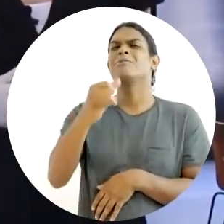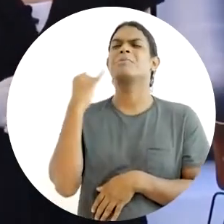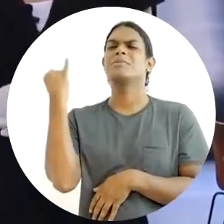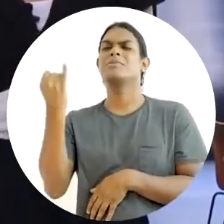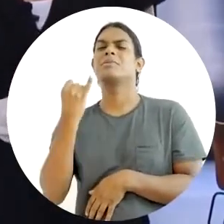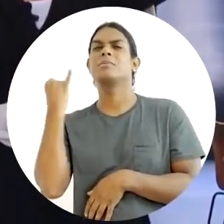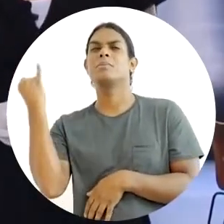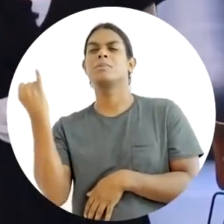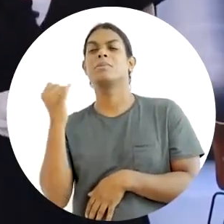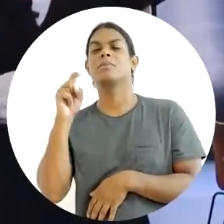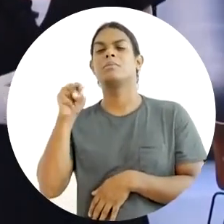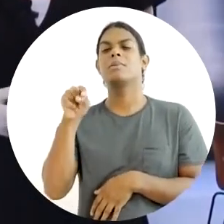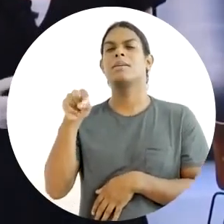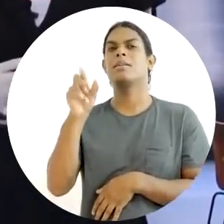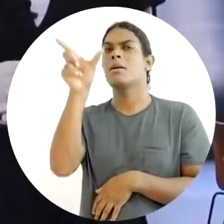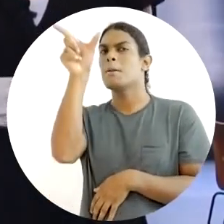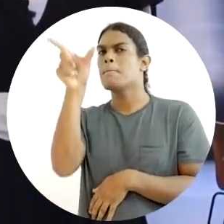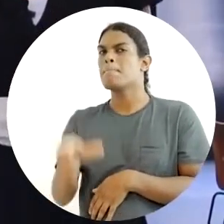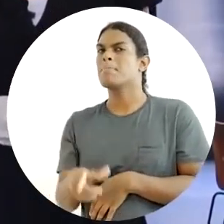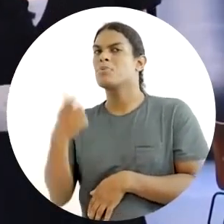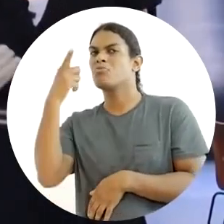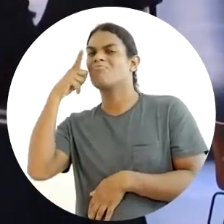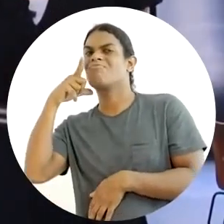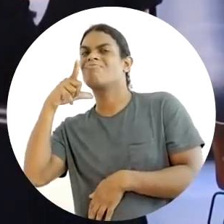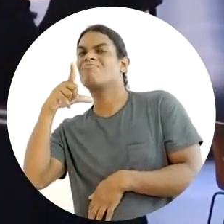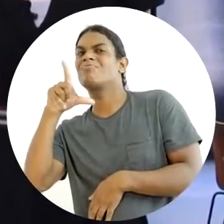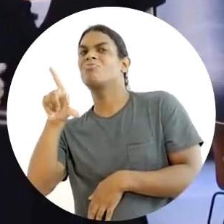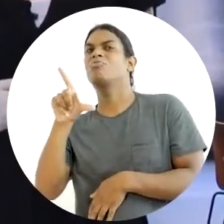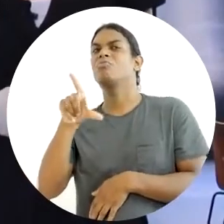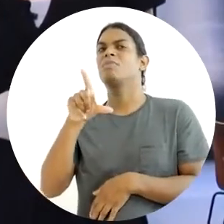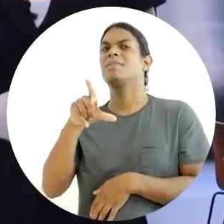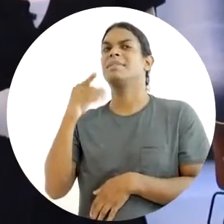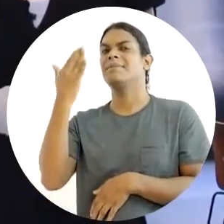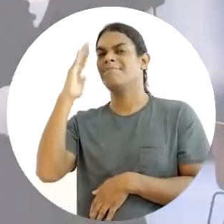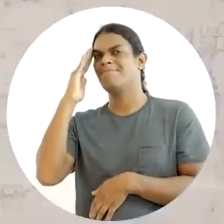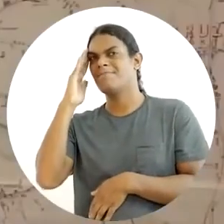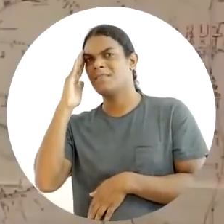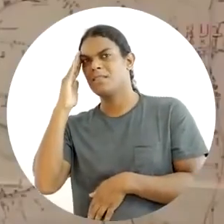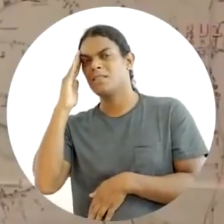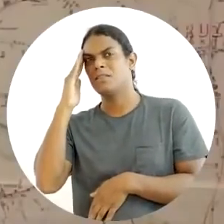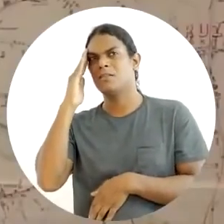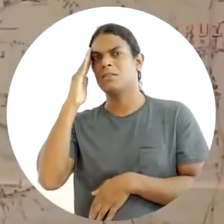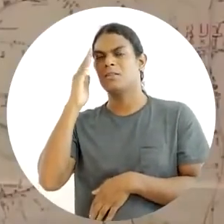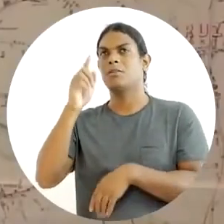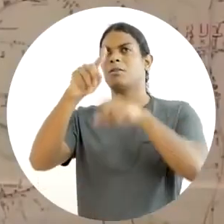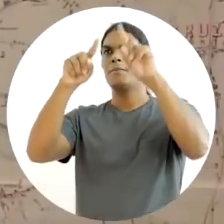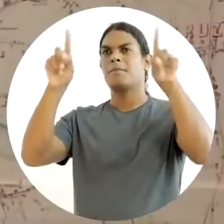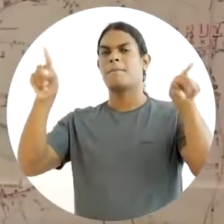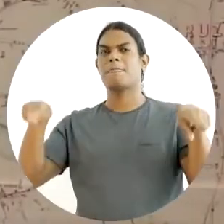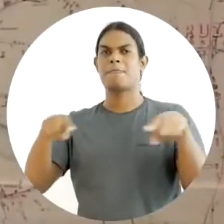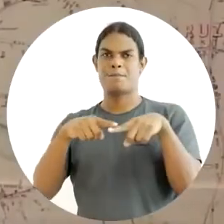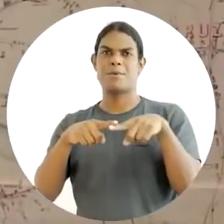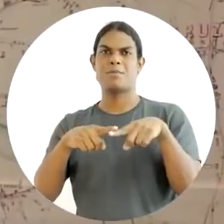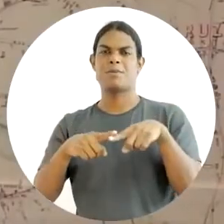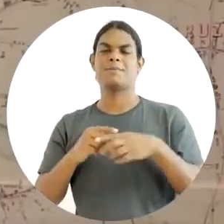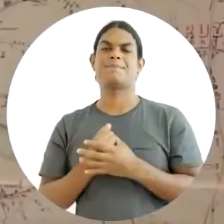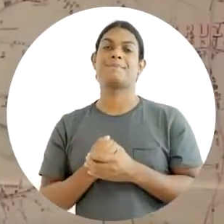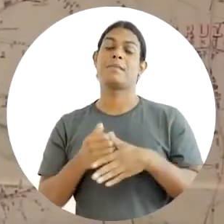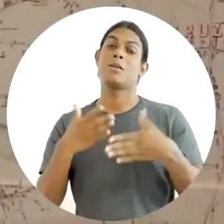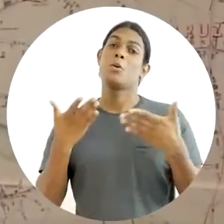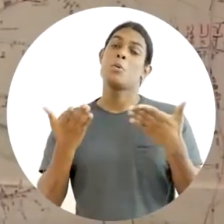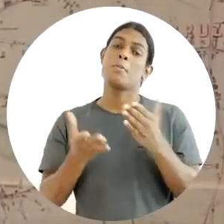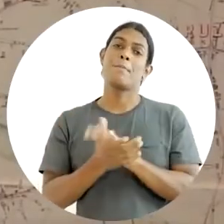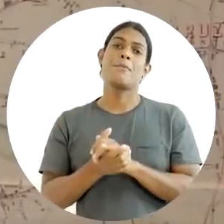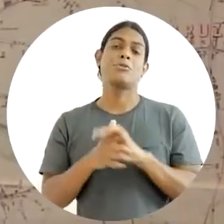possa recuperar as informações contidas no mapa. Bem, pessoal, chegamos ao final da